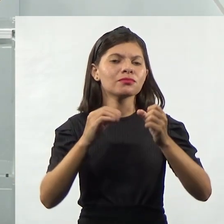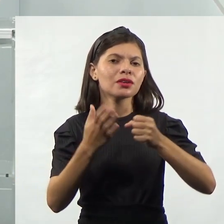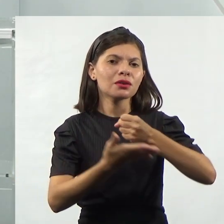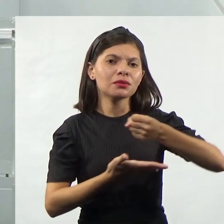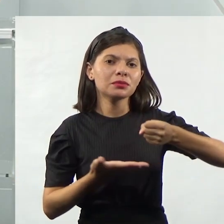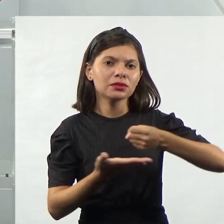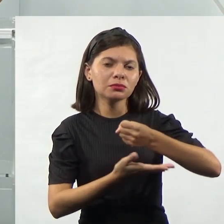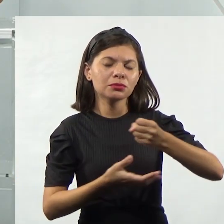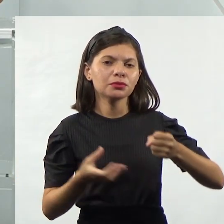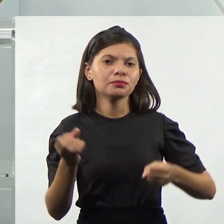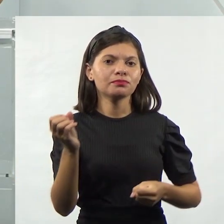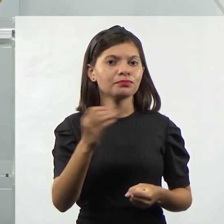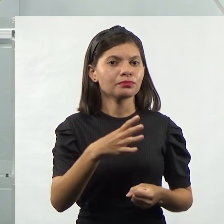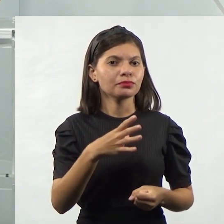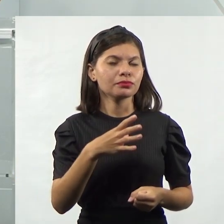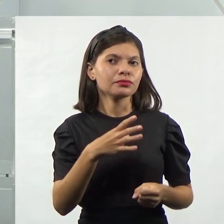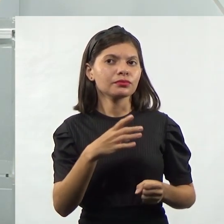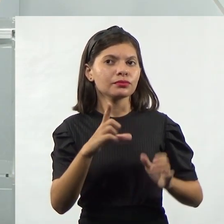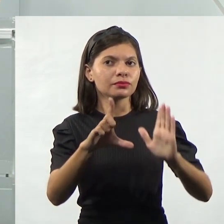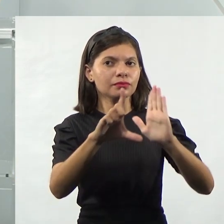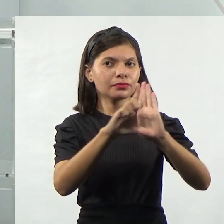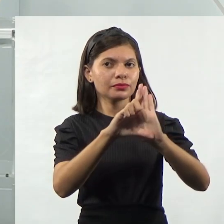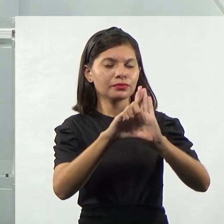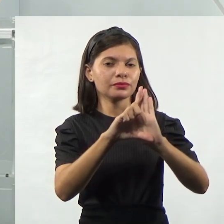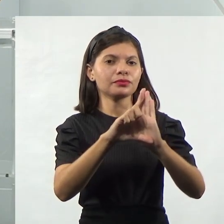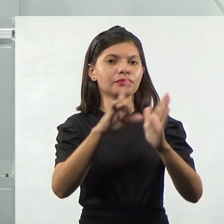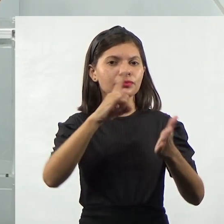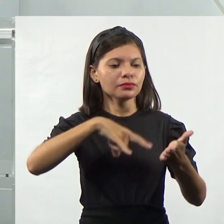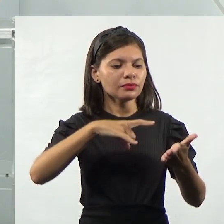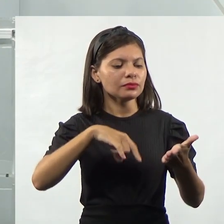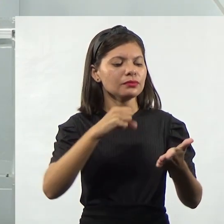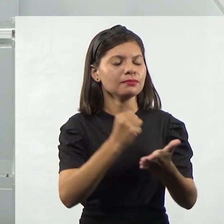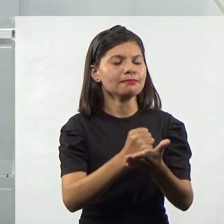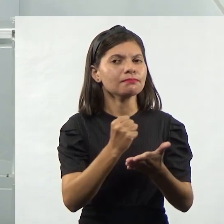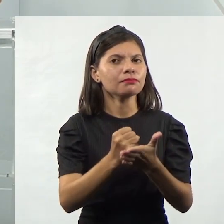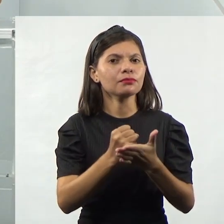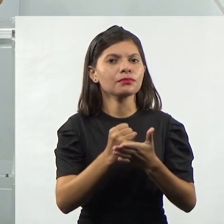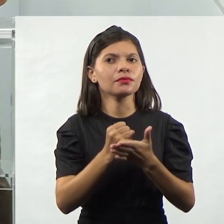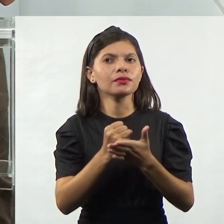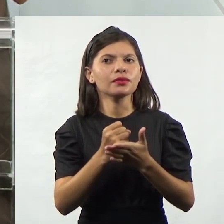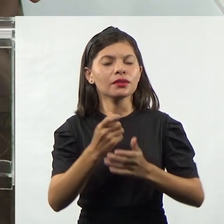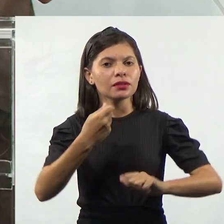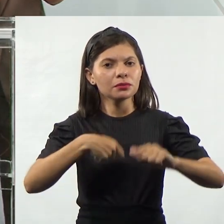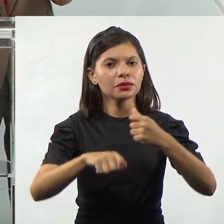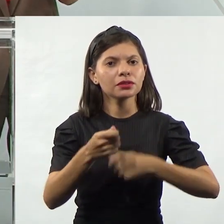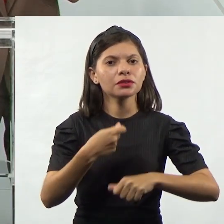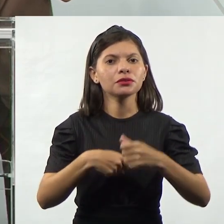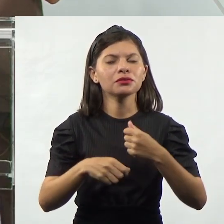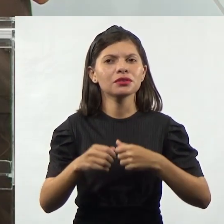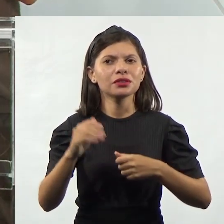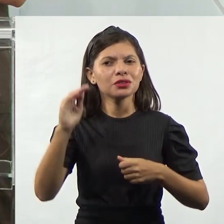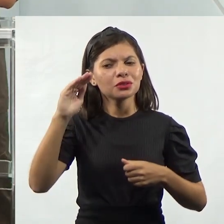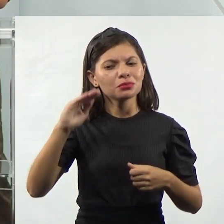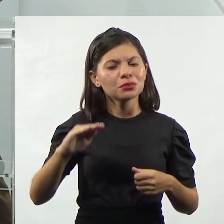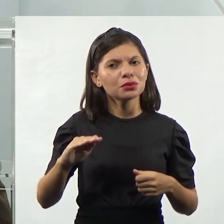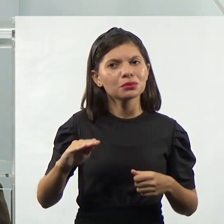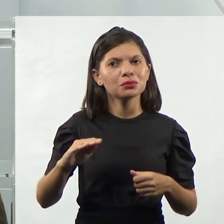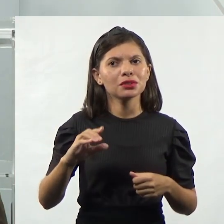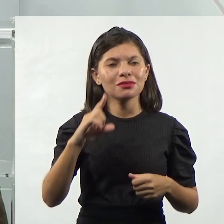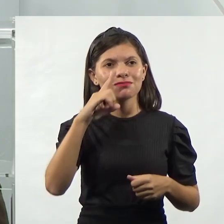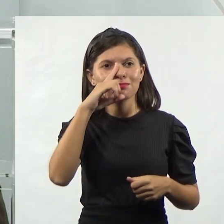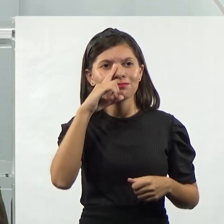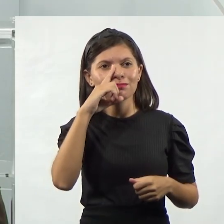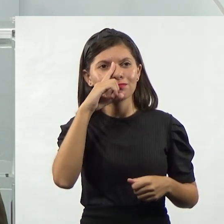Esse princípio ele foi uma inovação da nova Lei de Licitações e Contratos Administrativos e ele visa o quê? Diminuir